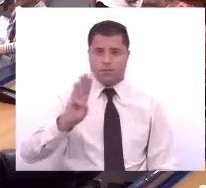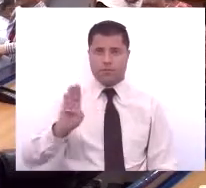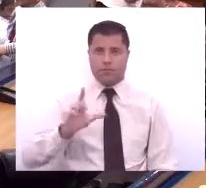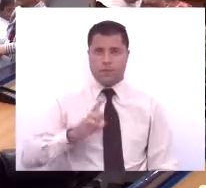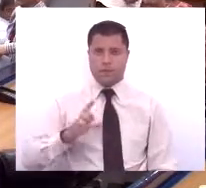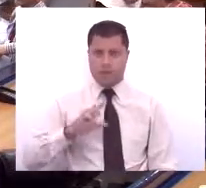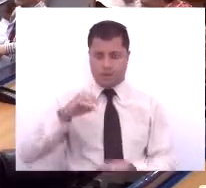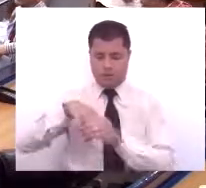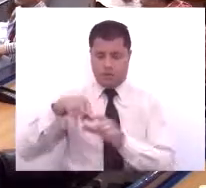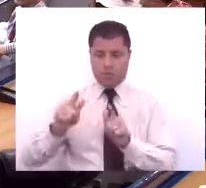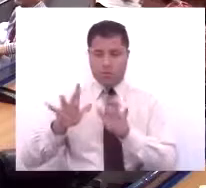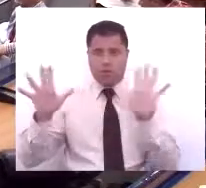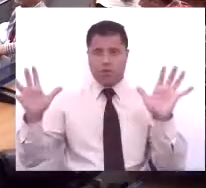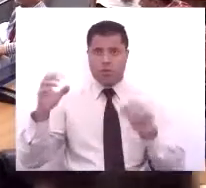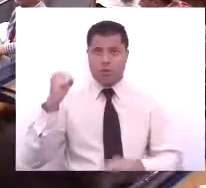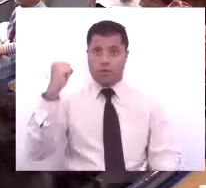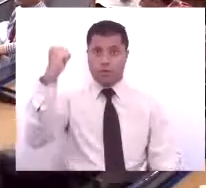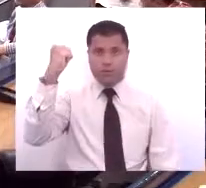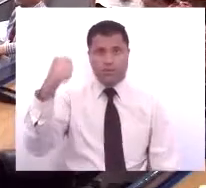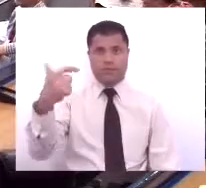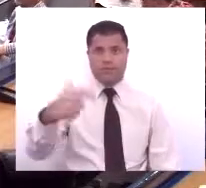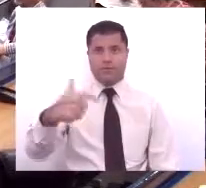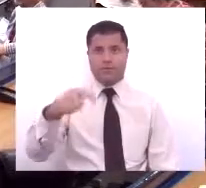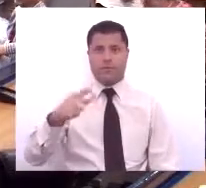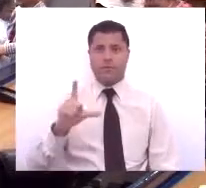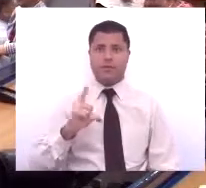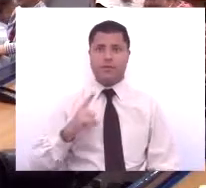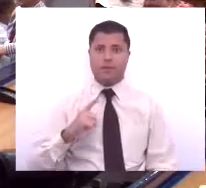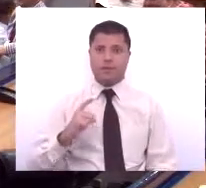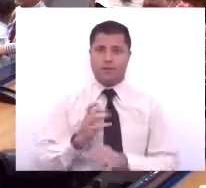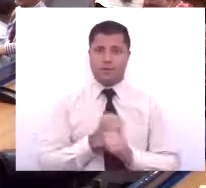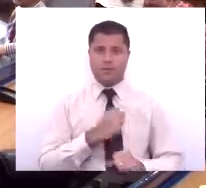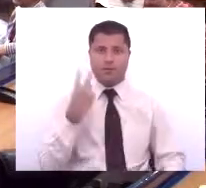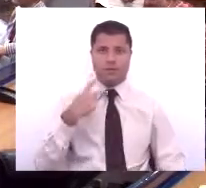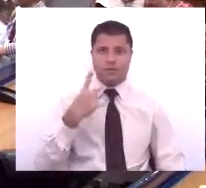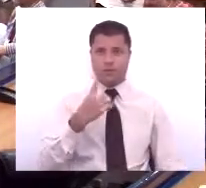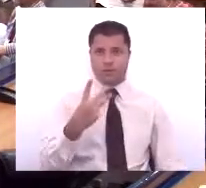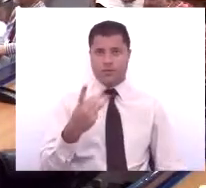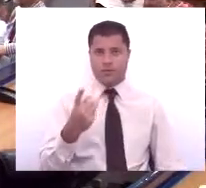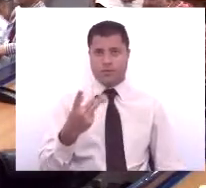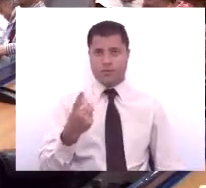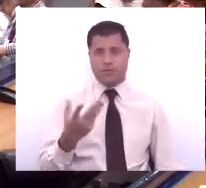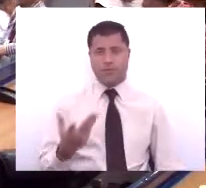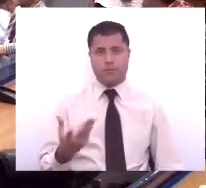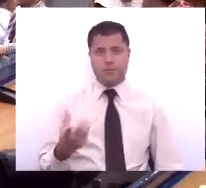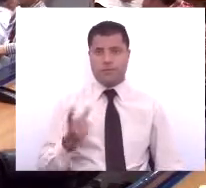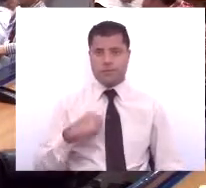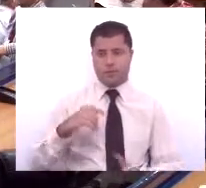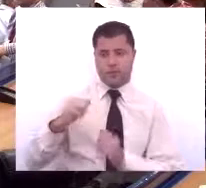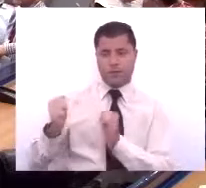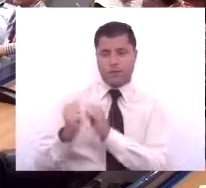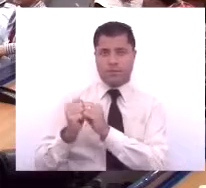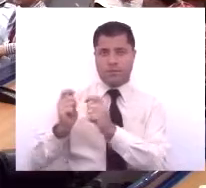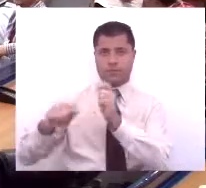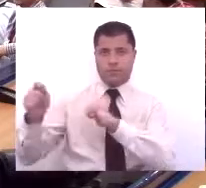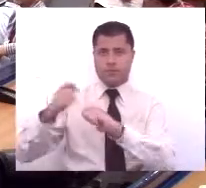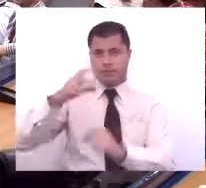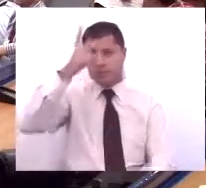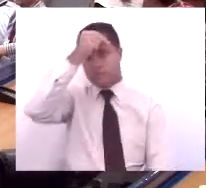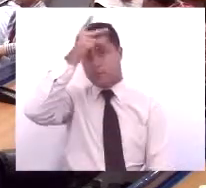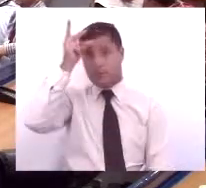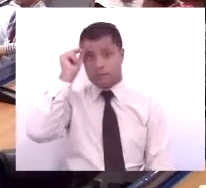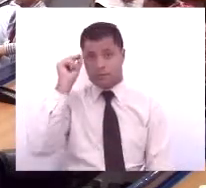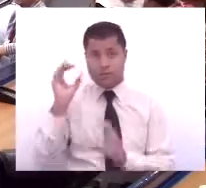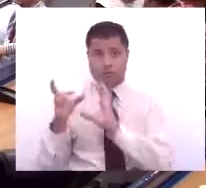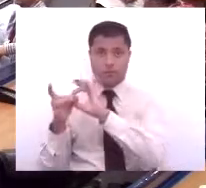município de Guarulhos. Somos em 3 vereadores aqui que fazemos oposição à administração municipal e não